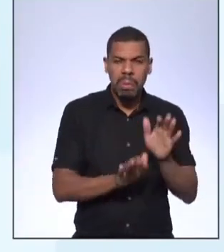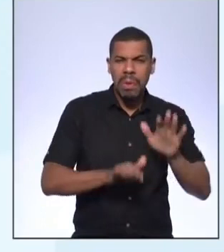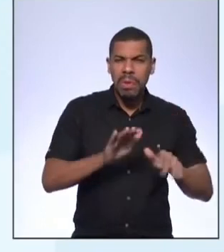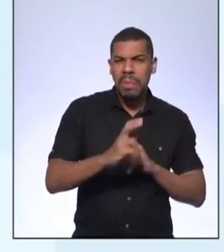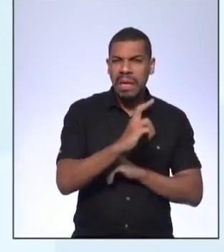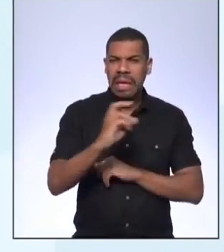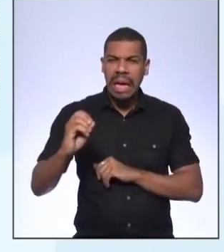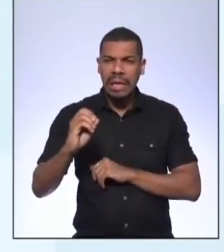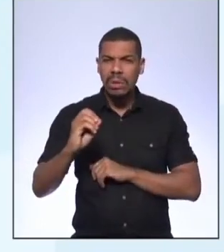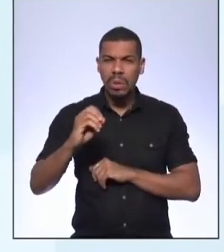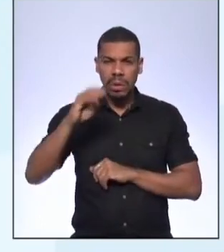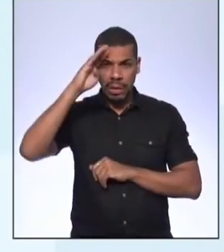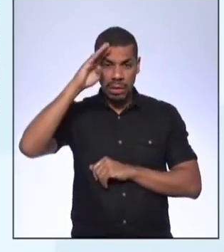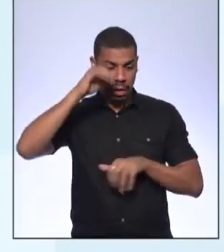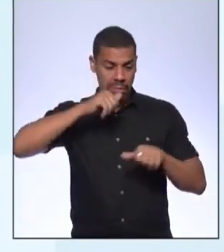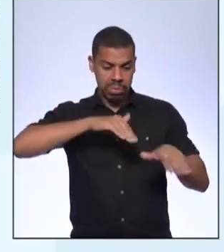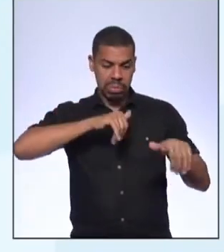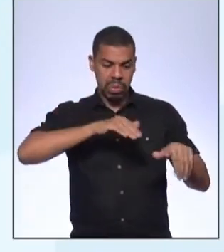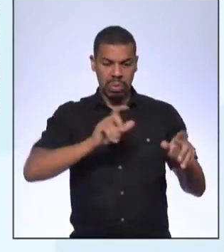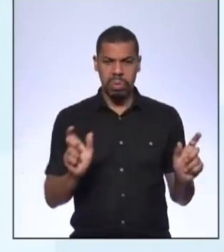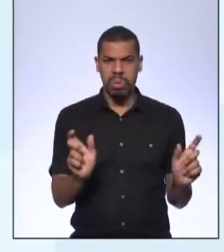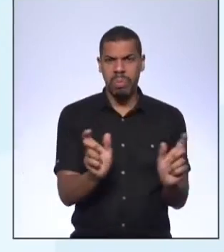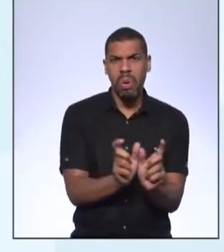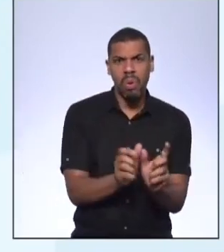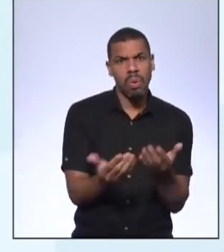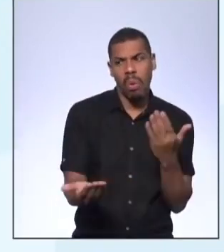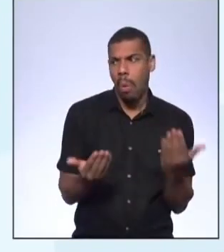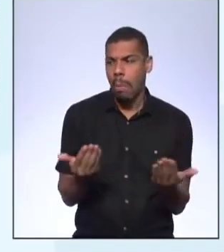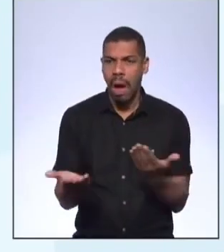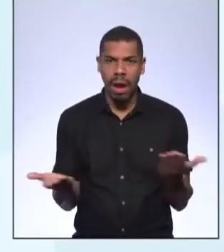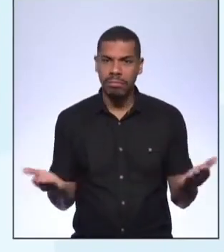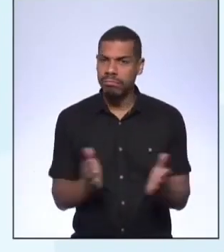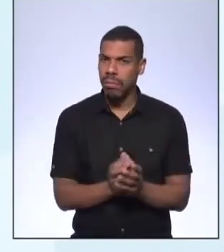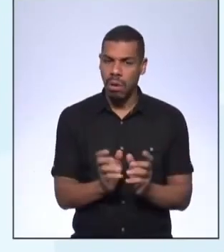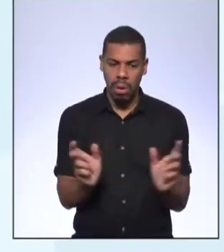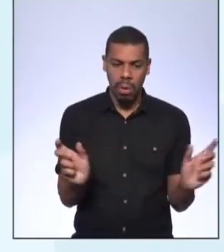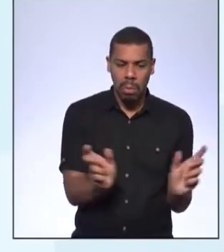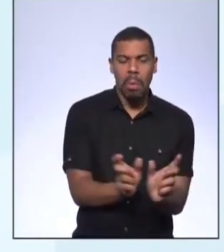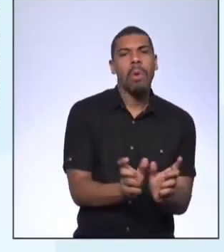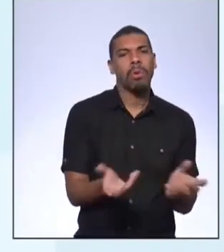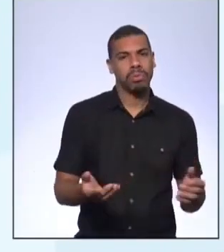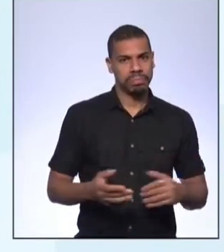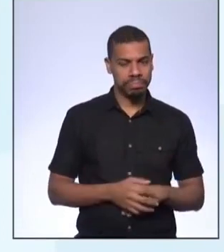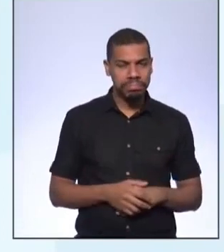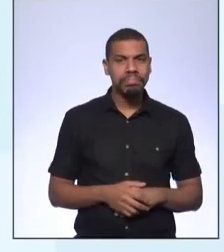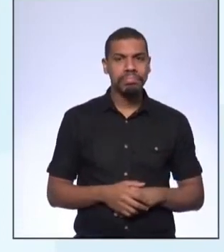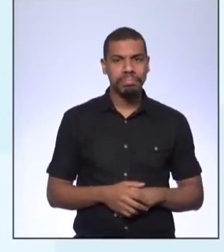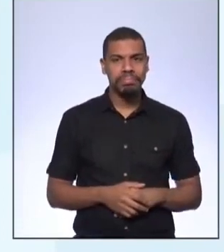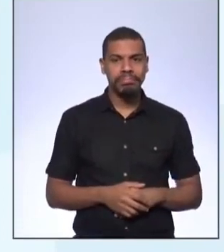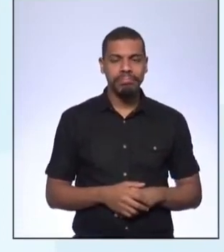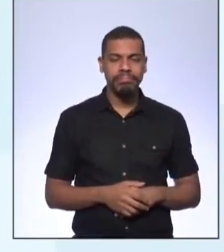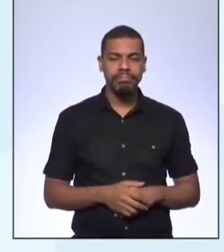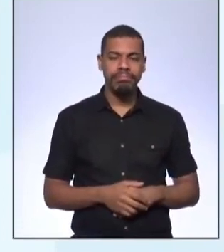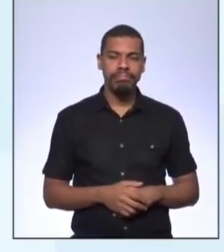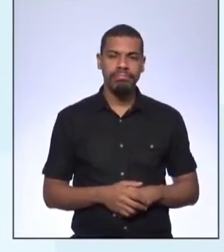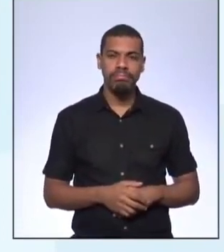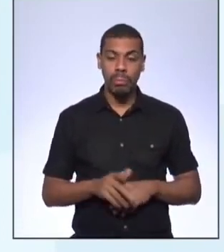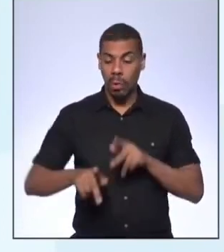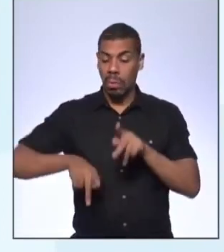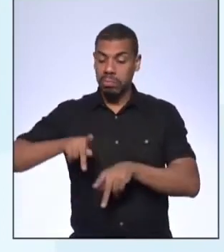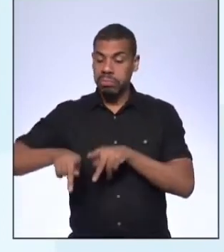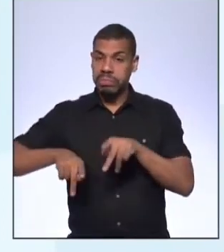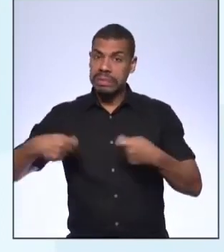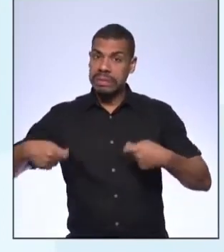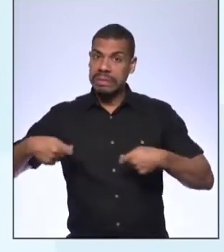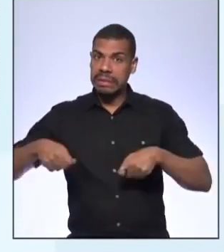500 soldados, o que é muito pouco, né, professor Carlos? A gente já viu ali, né, Verdade. o quanto a população